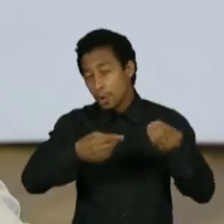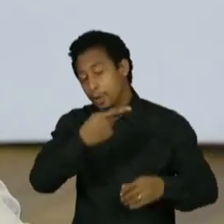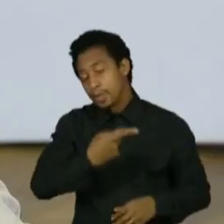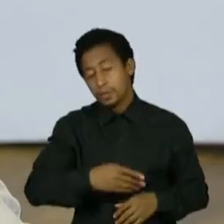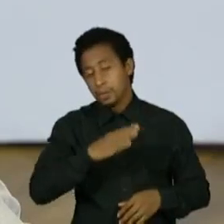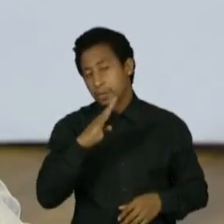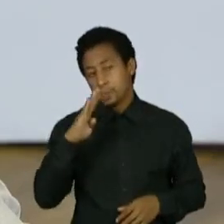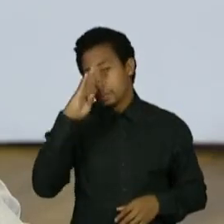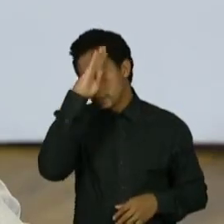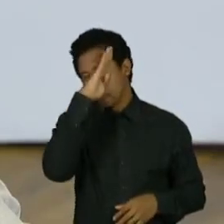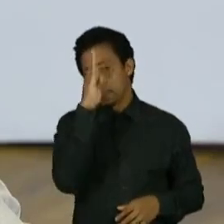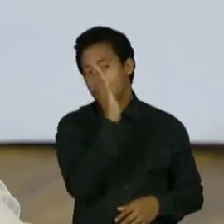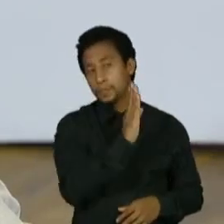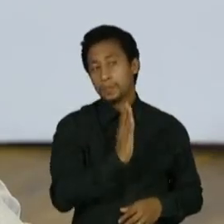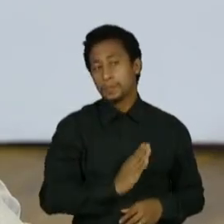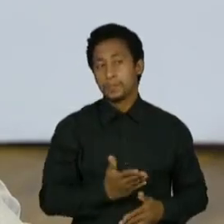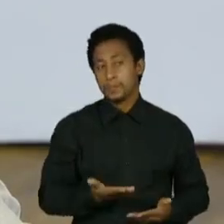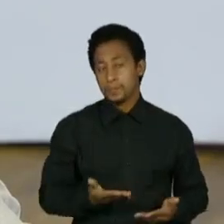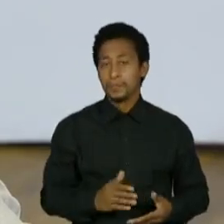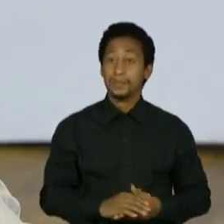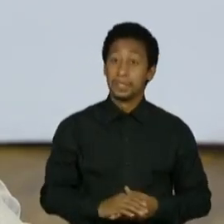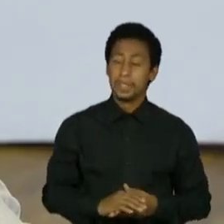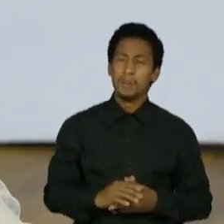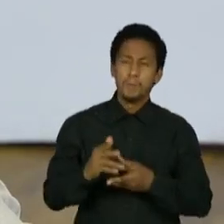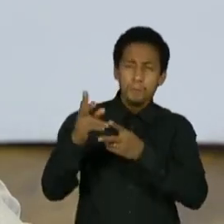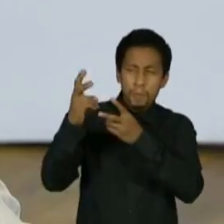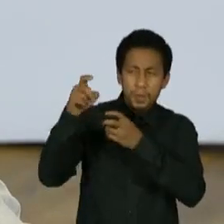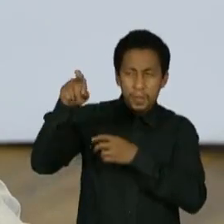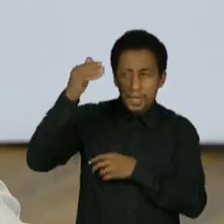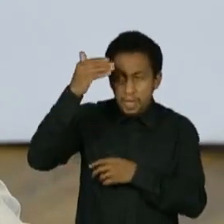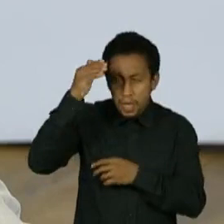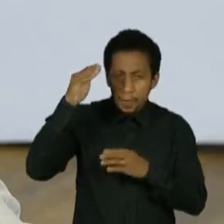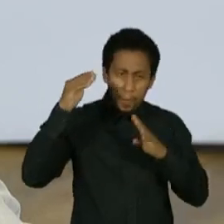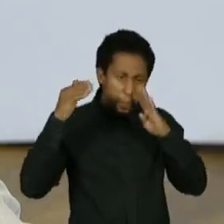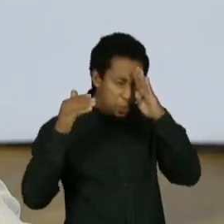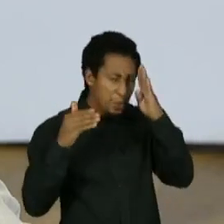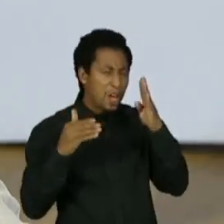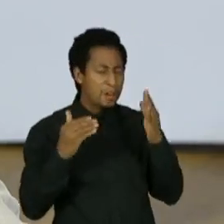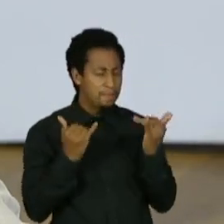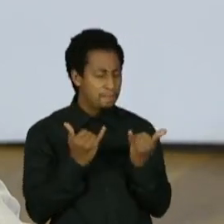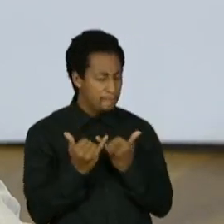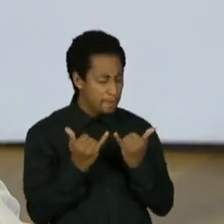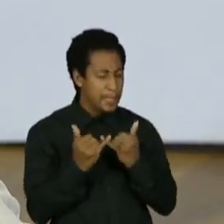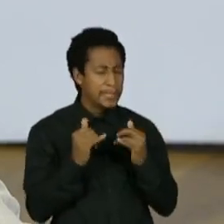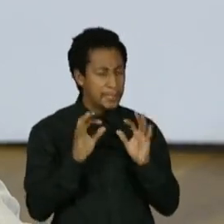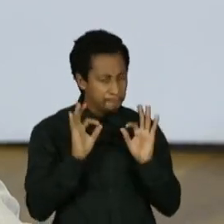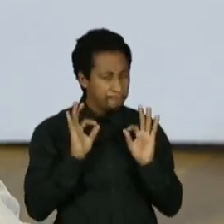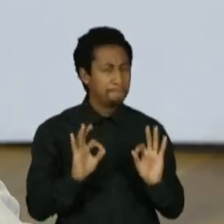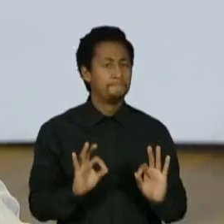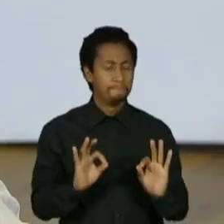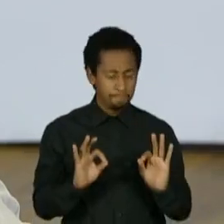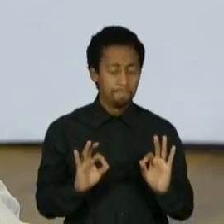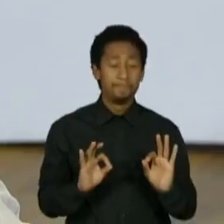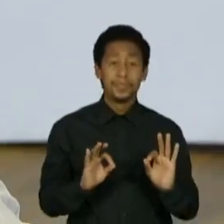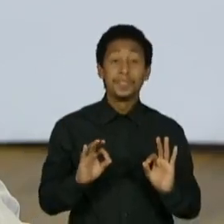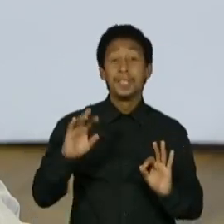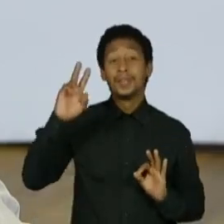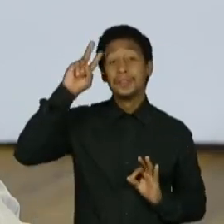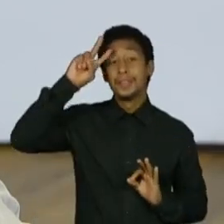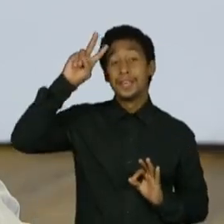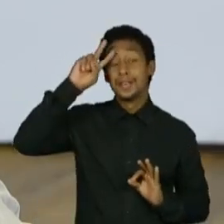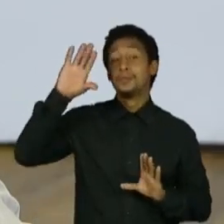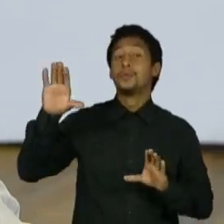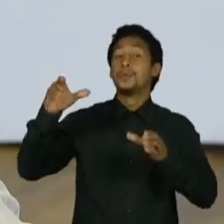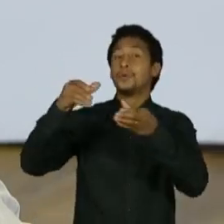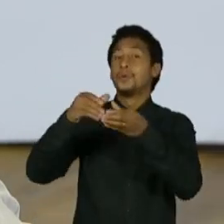muitos e às vezes eu achava mesmo que os grupos próximos do